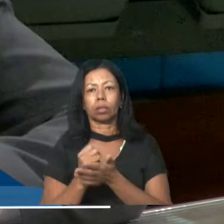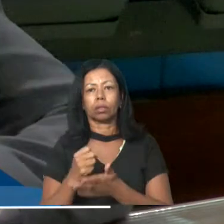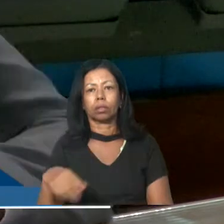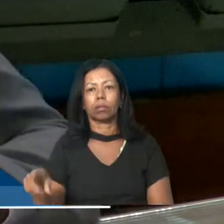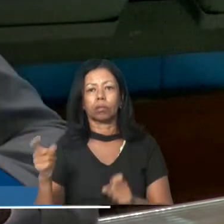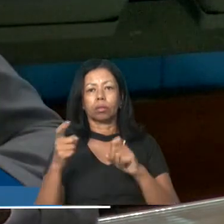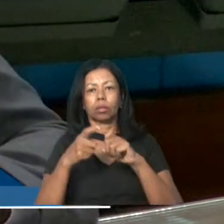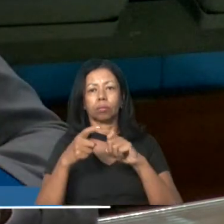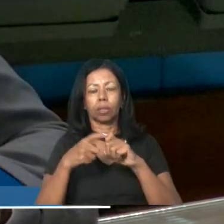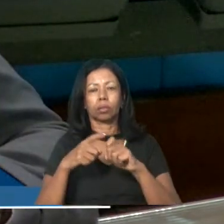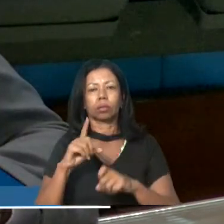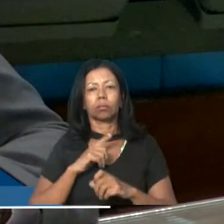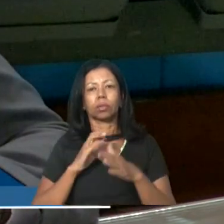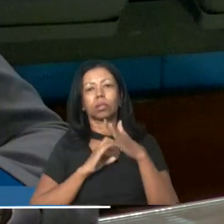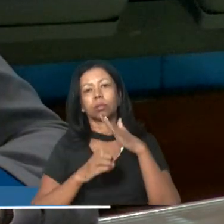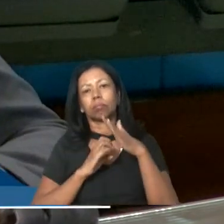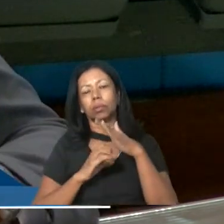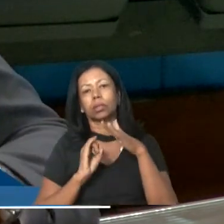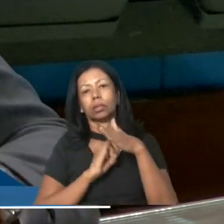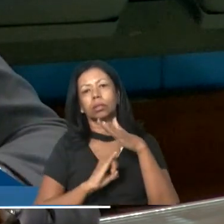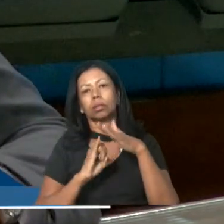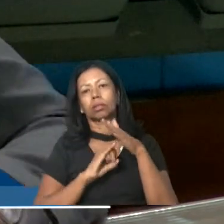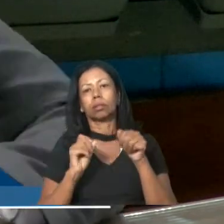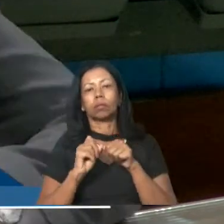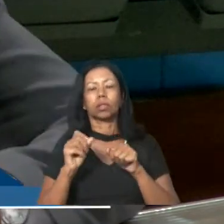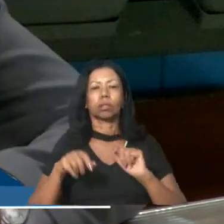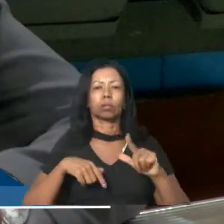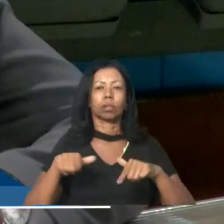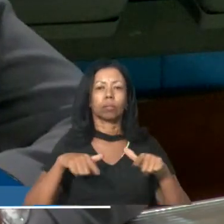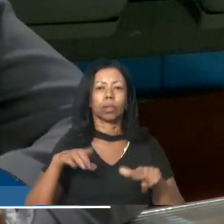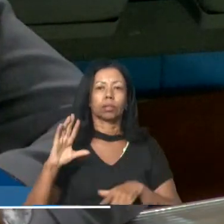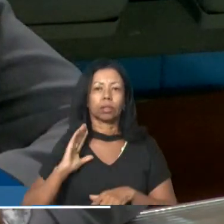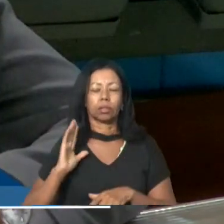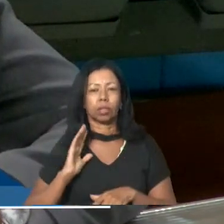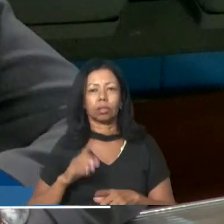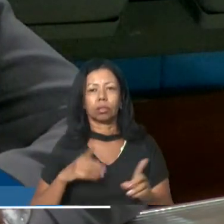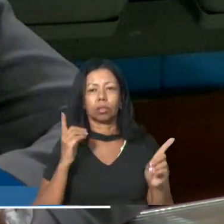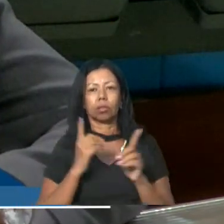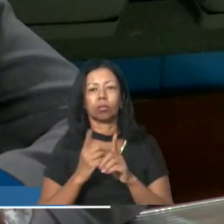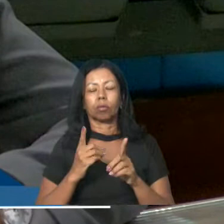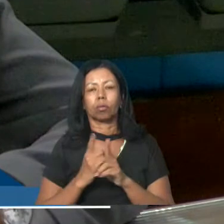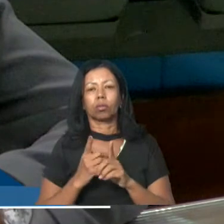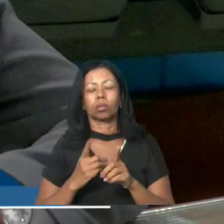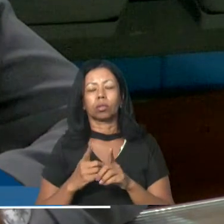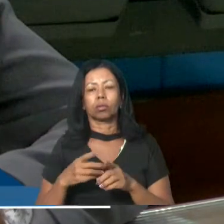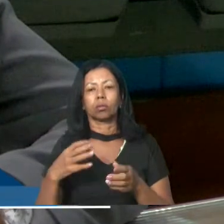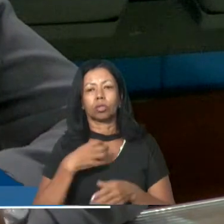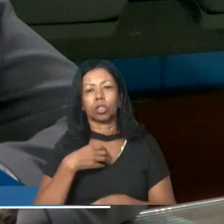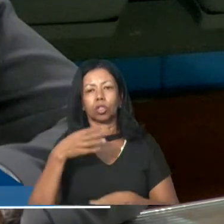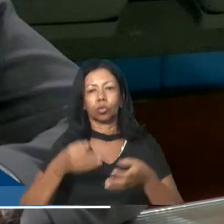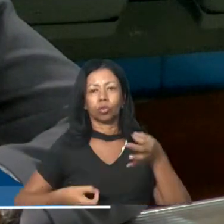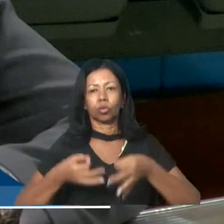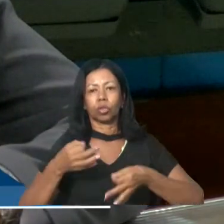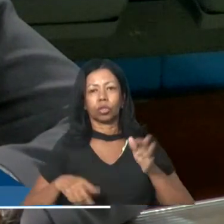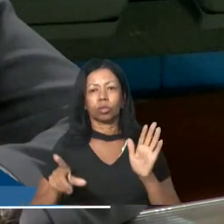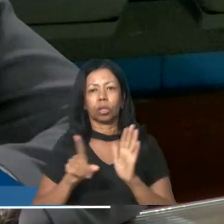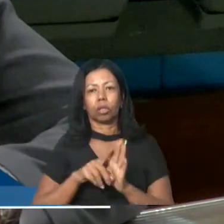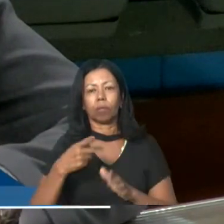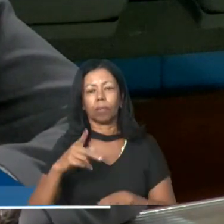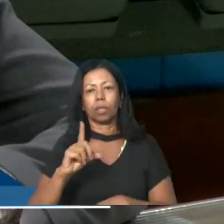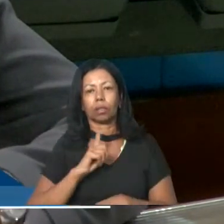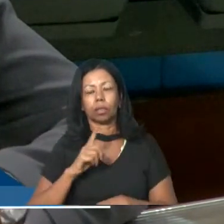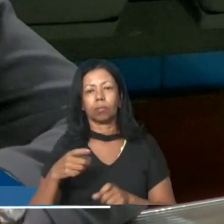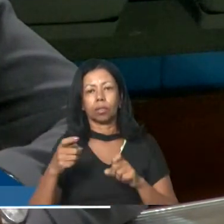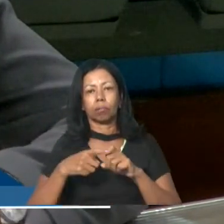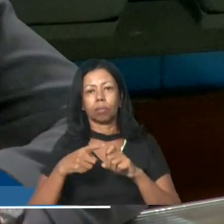Temos as empresas, as entidades que prestam serviço na cidade, e busque-se uma saída jurídica legal para que tenhamos médicos